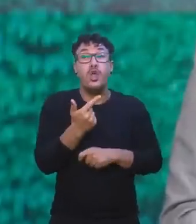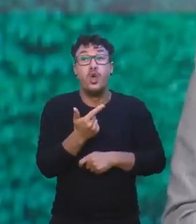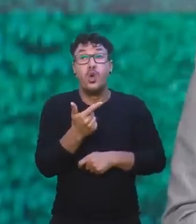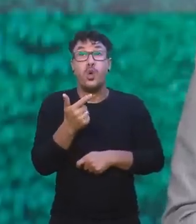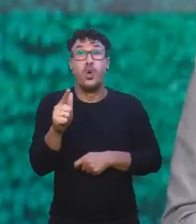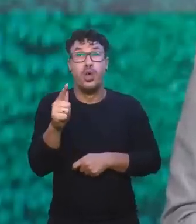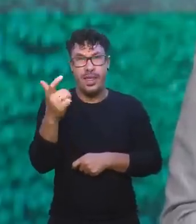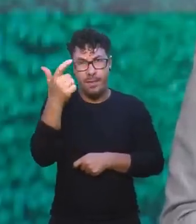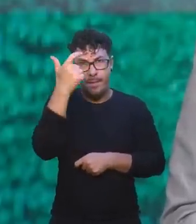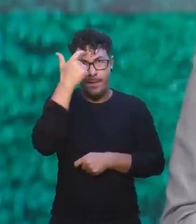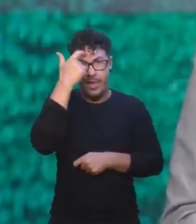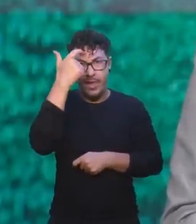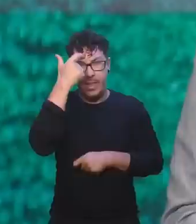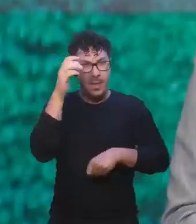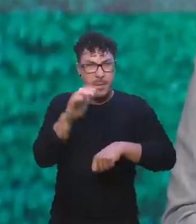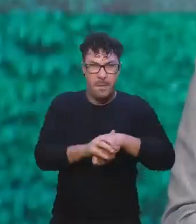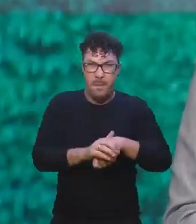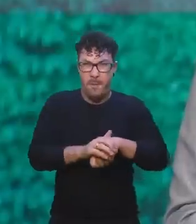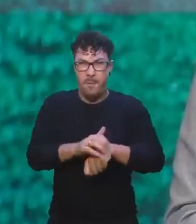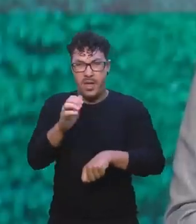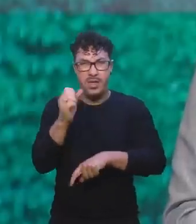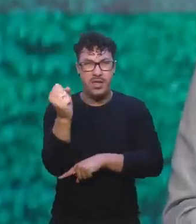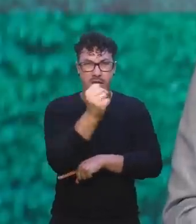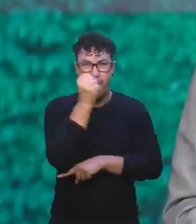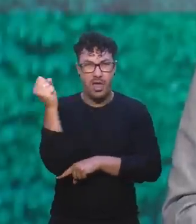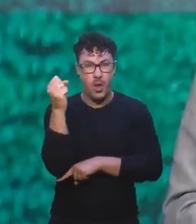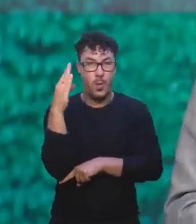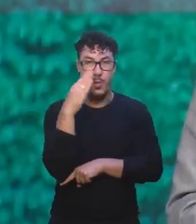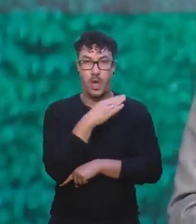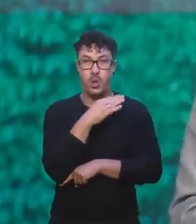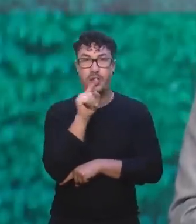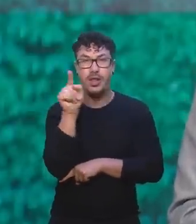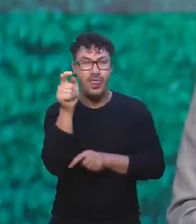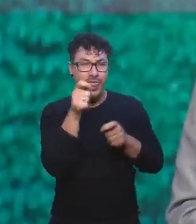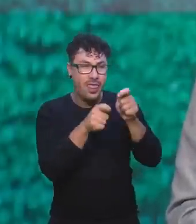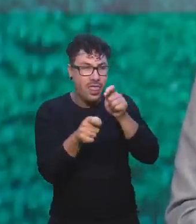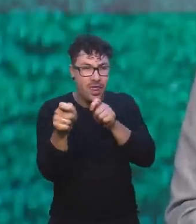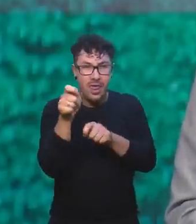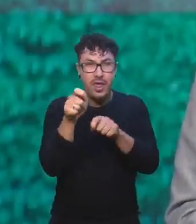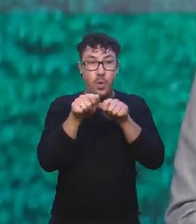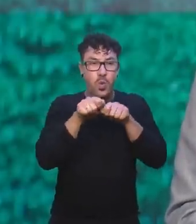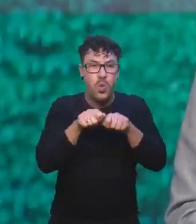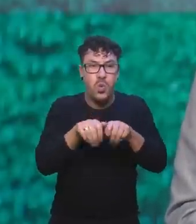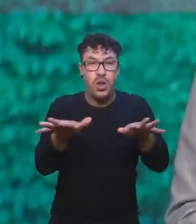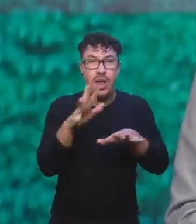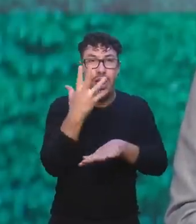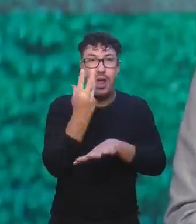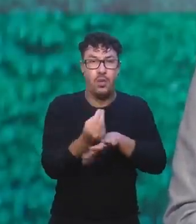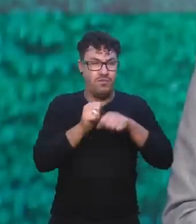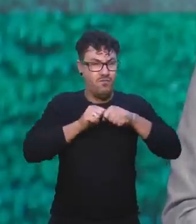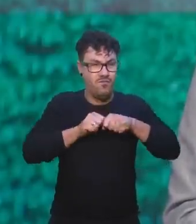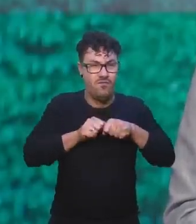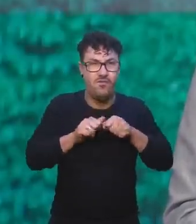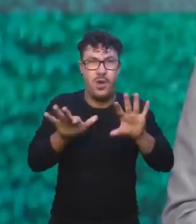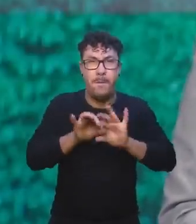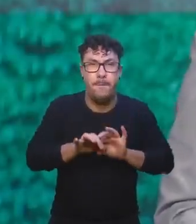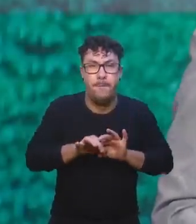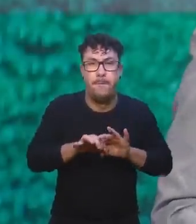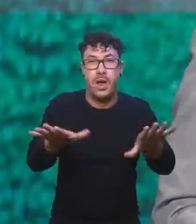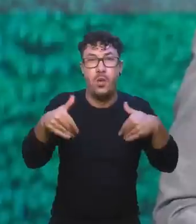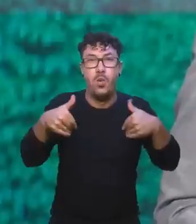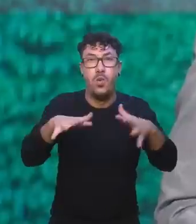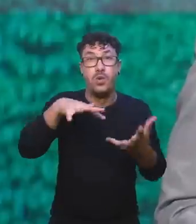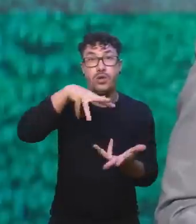outras mentes mais maldosas. E vivenciaram lá reclusas grandes silêncios motivados